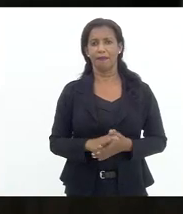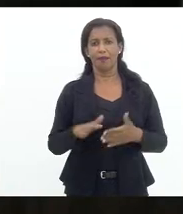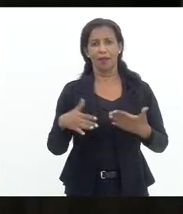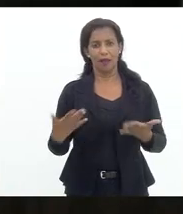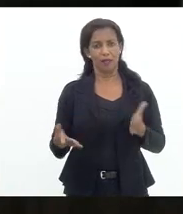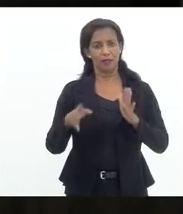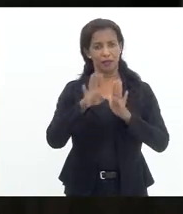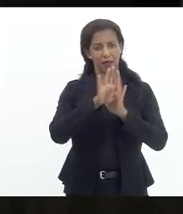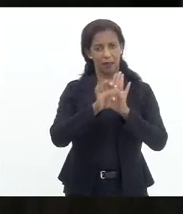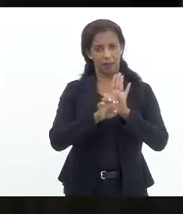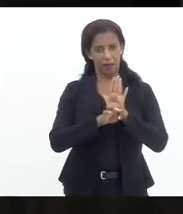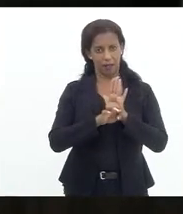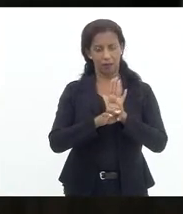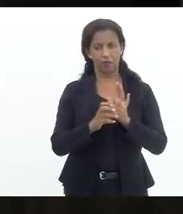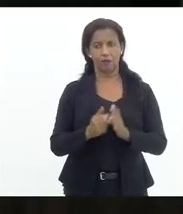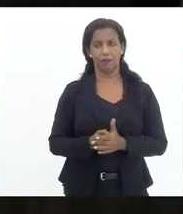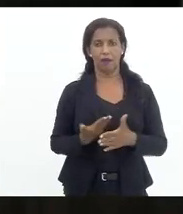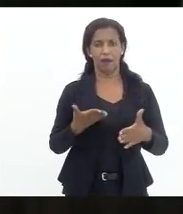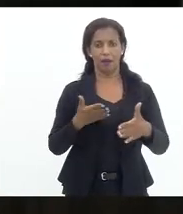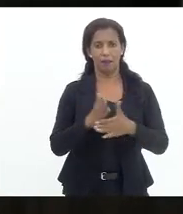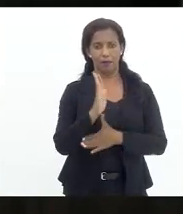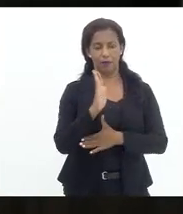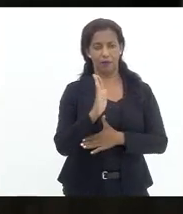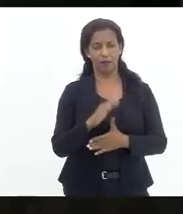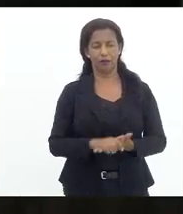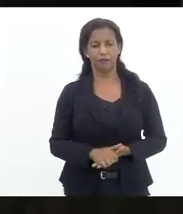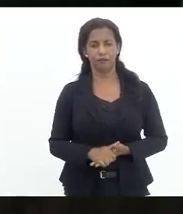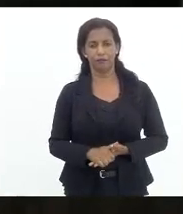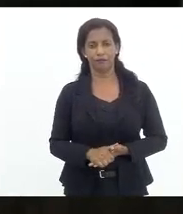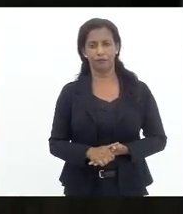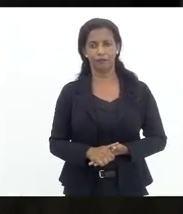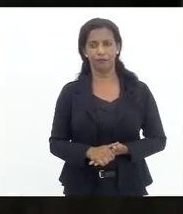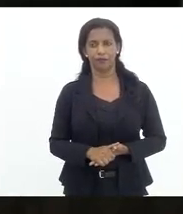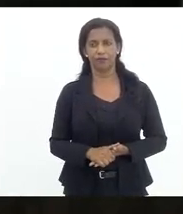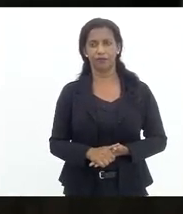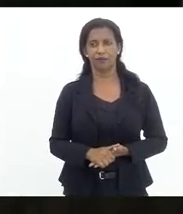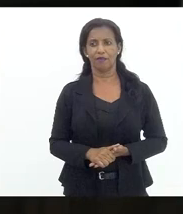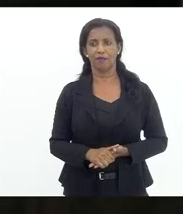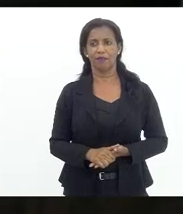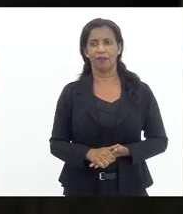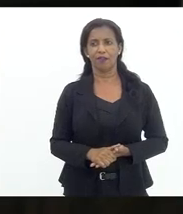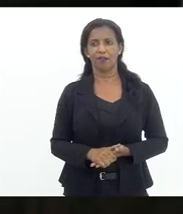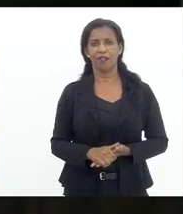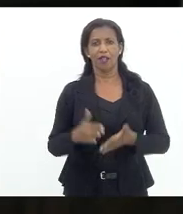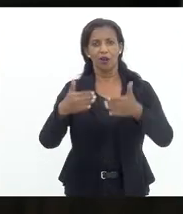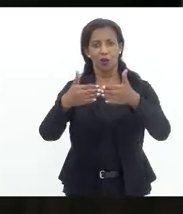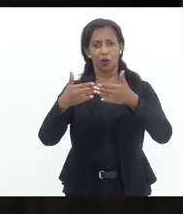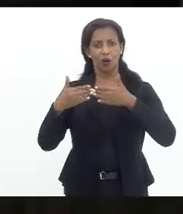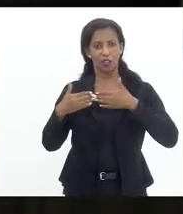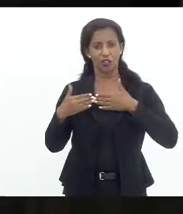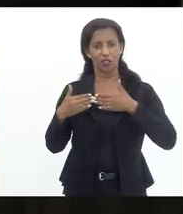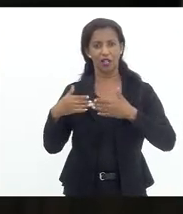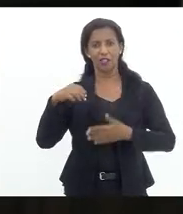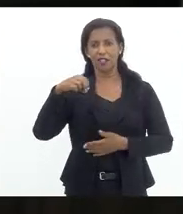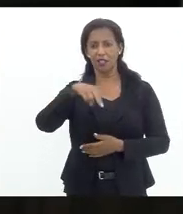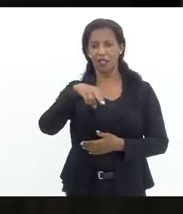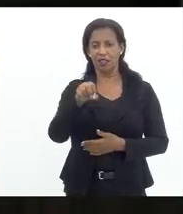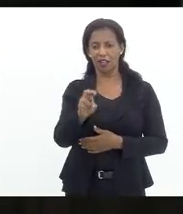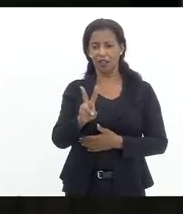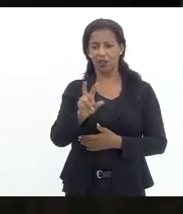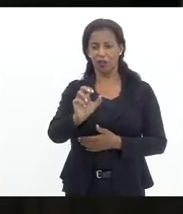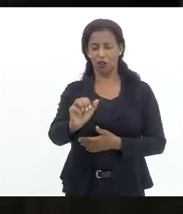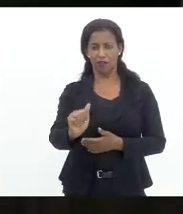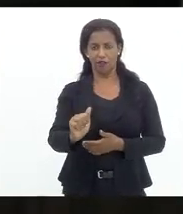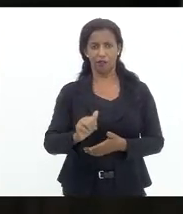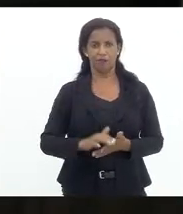emendado. Senhores que aprovam nesse como estão aprovado. Vai autógrafo com abstenção da nova. Em discussão única,